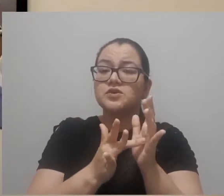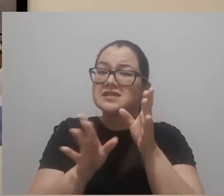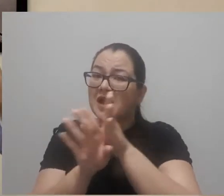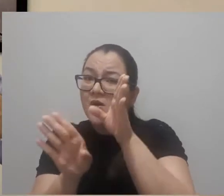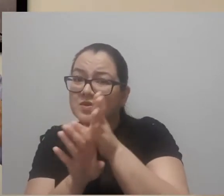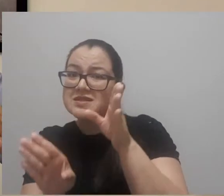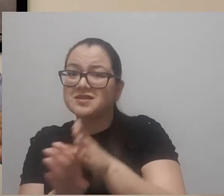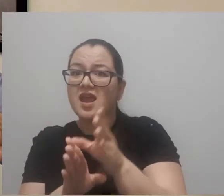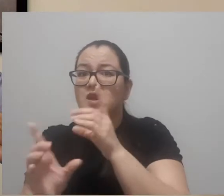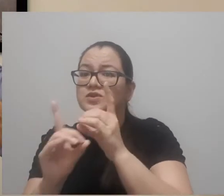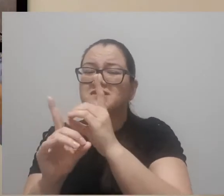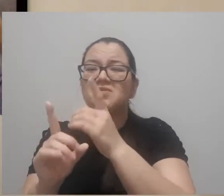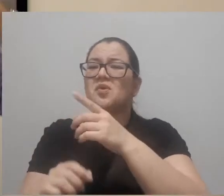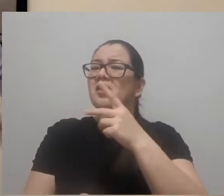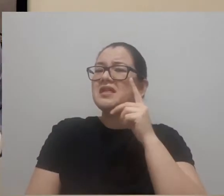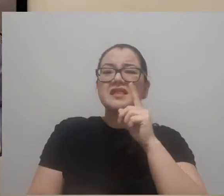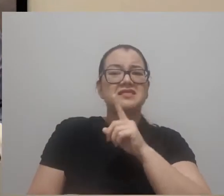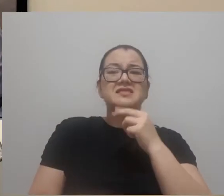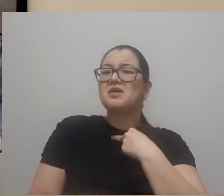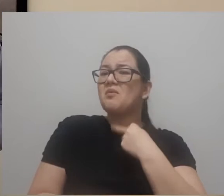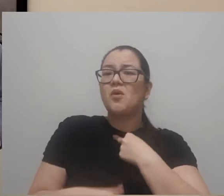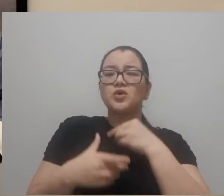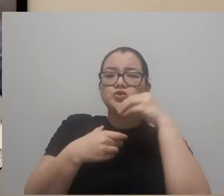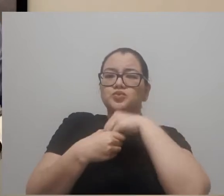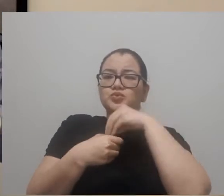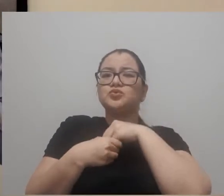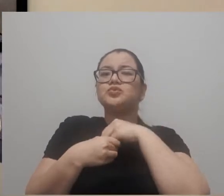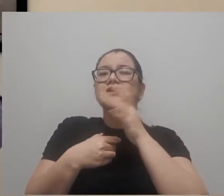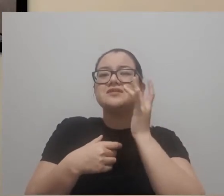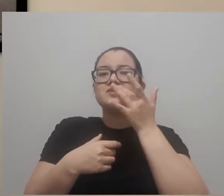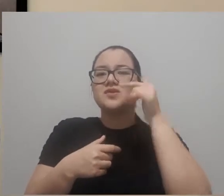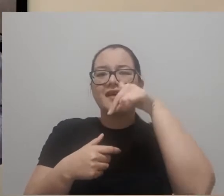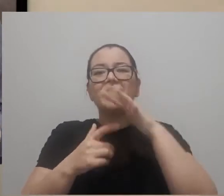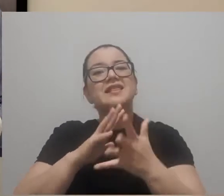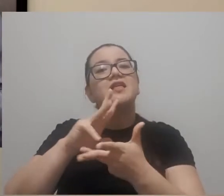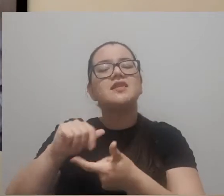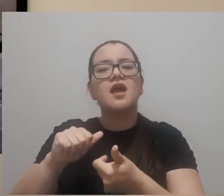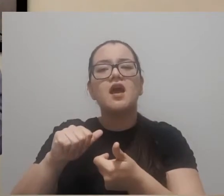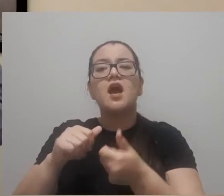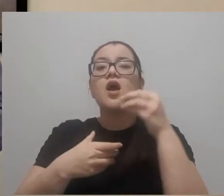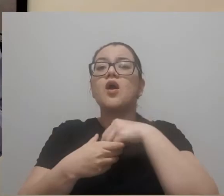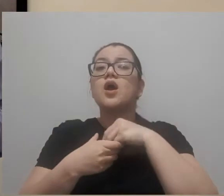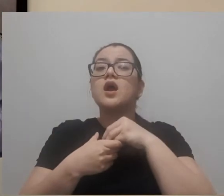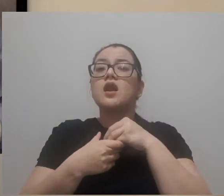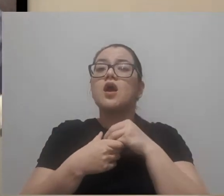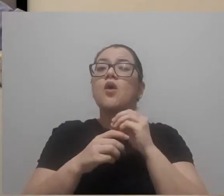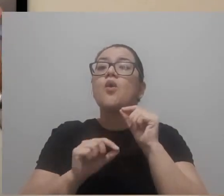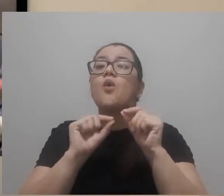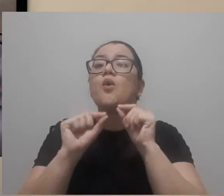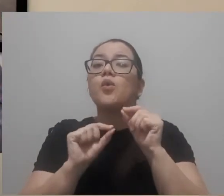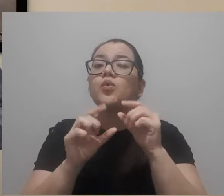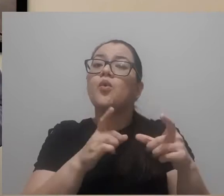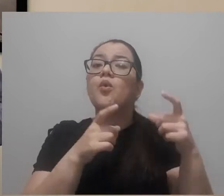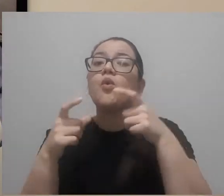No céu. É essa a orientação de Jesus para o seu discípulo. E aqui nós precisamos tratar sobre o céu, que é uma